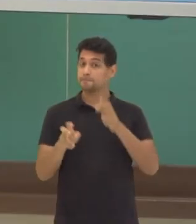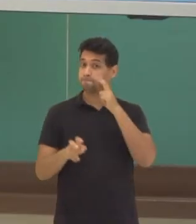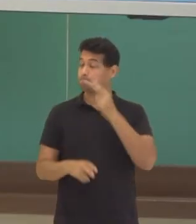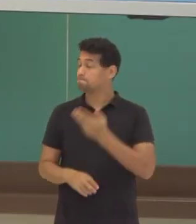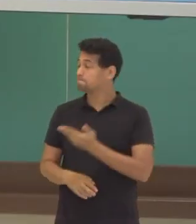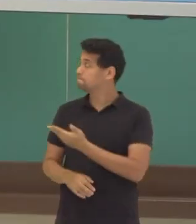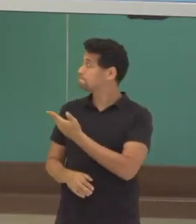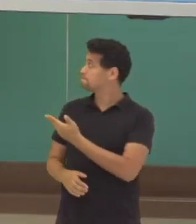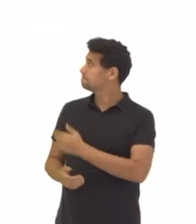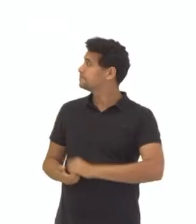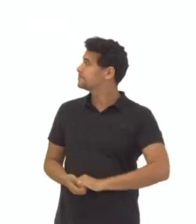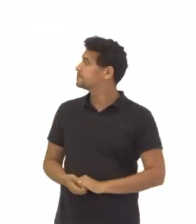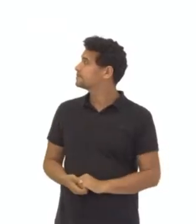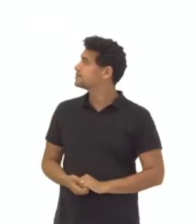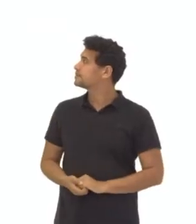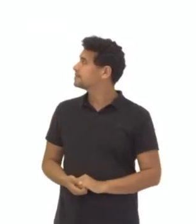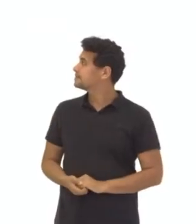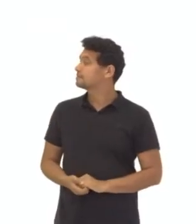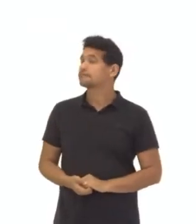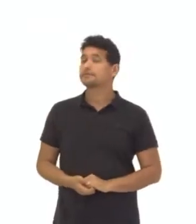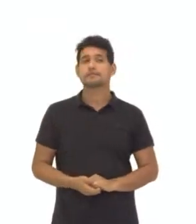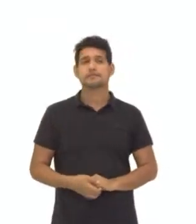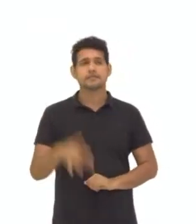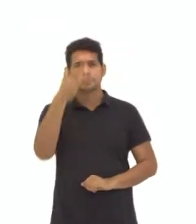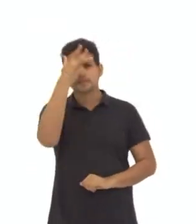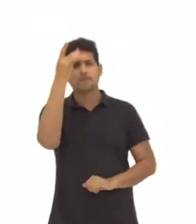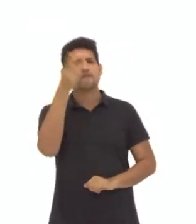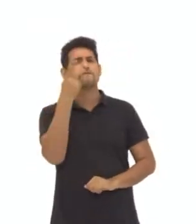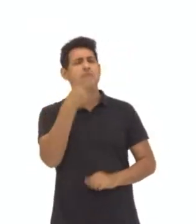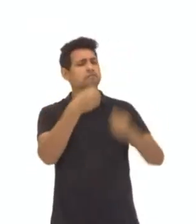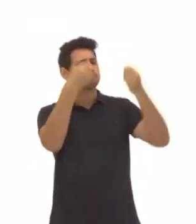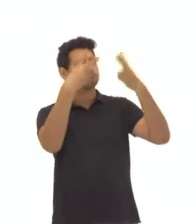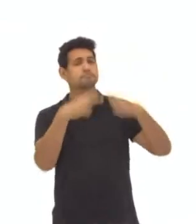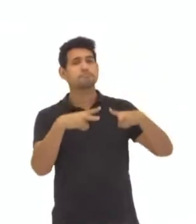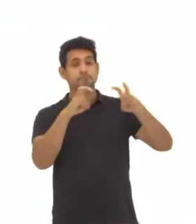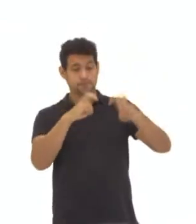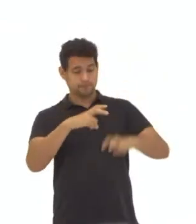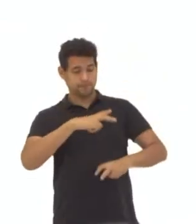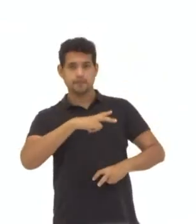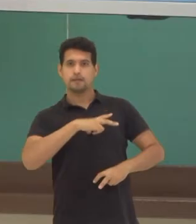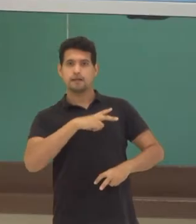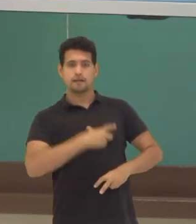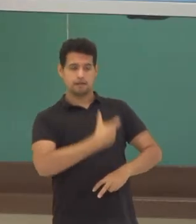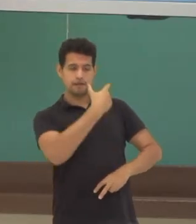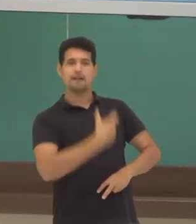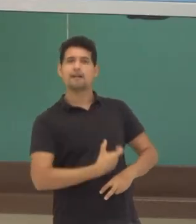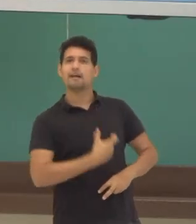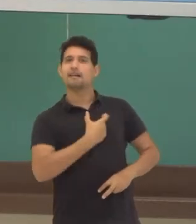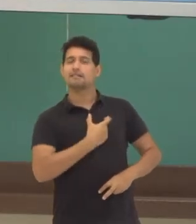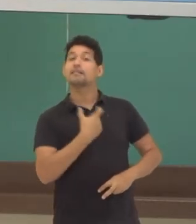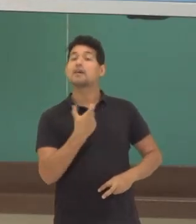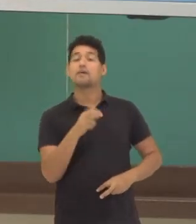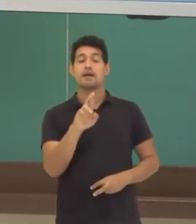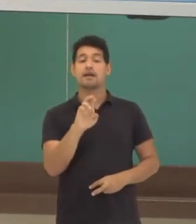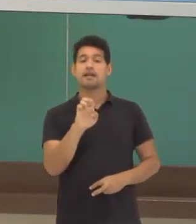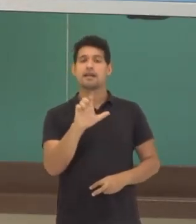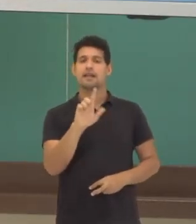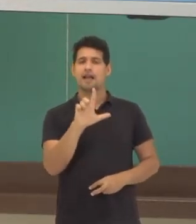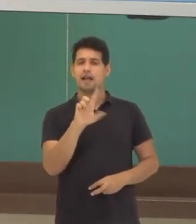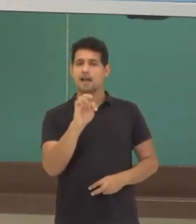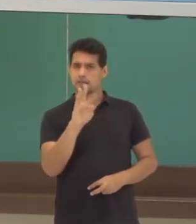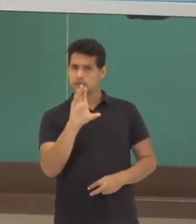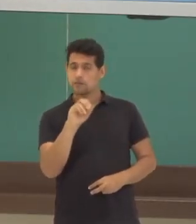Legal, e aí, você conseguiu perceber sobre quem é este relato de memórias? Você observou cada detalhe? Você leu atentamente o